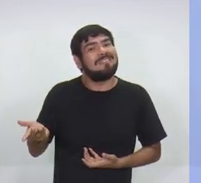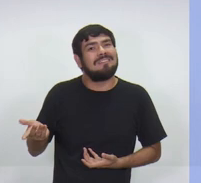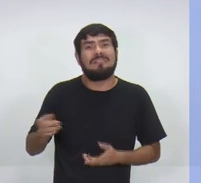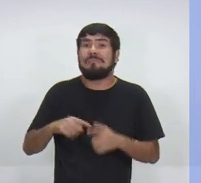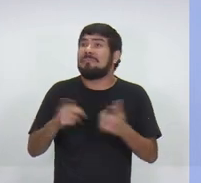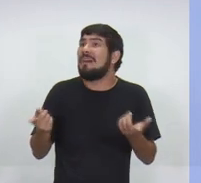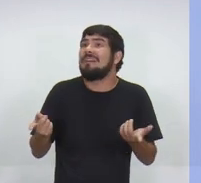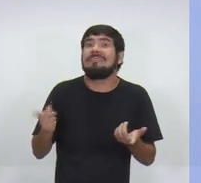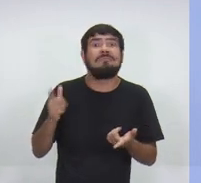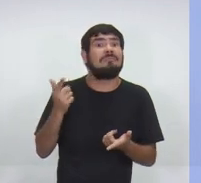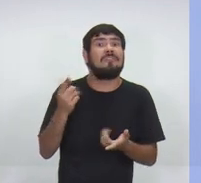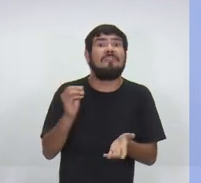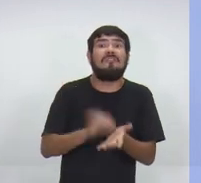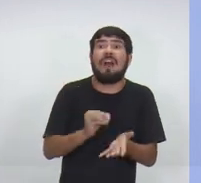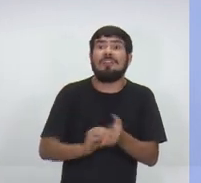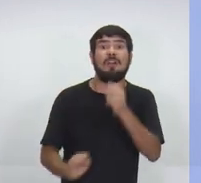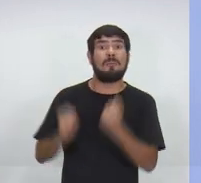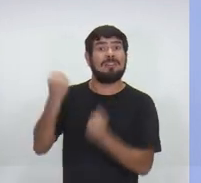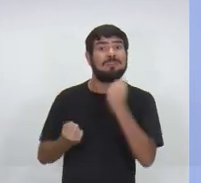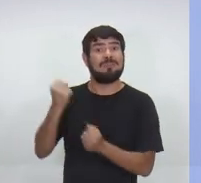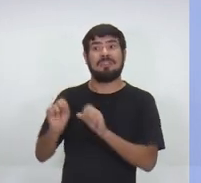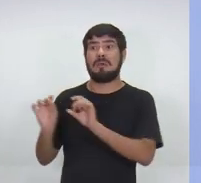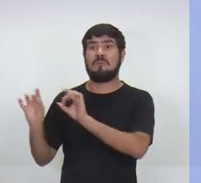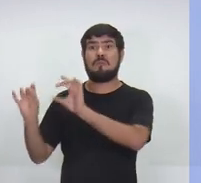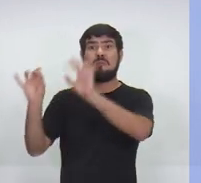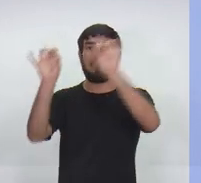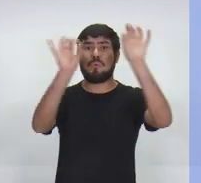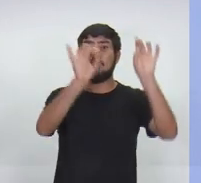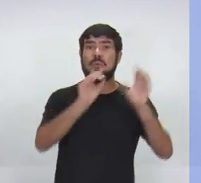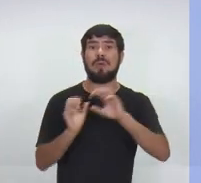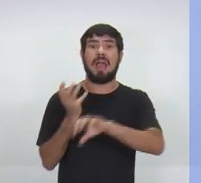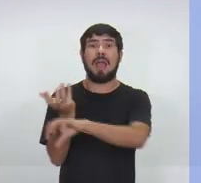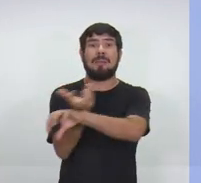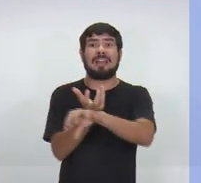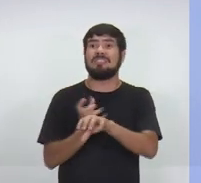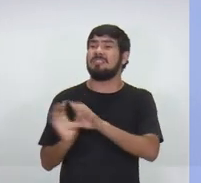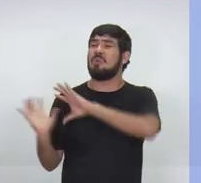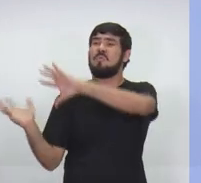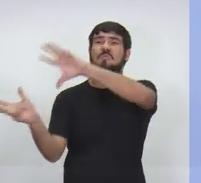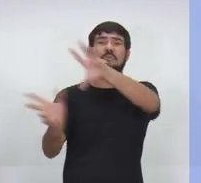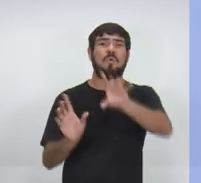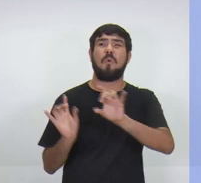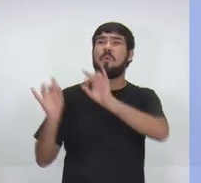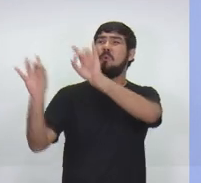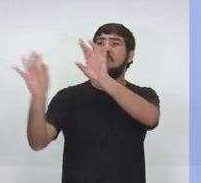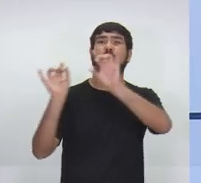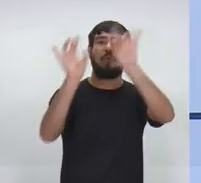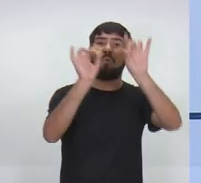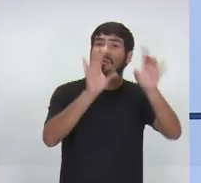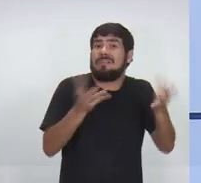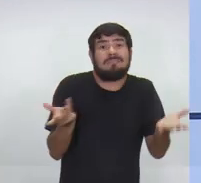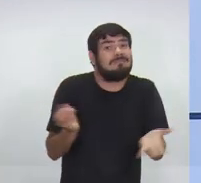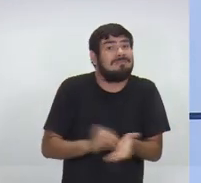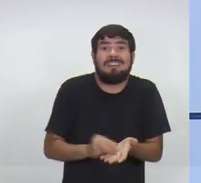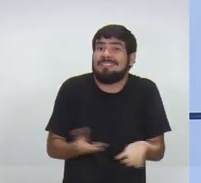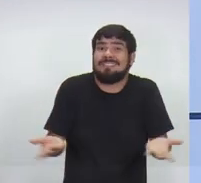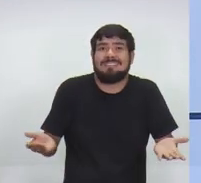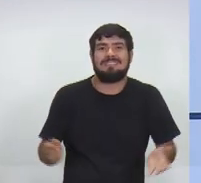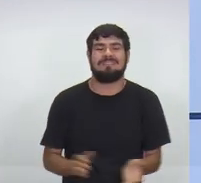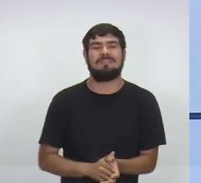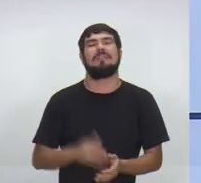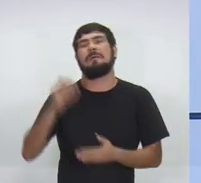temos uma indústria para exportar esse abacaxi de forma que possa ser um produto de exportação é obrigado o